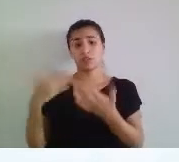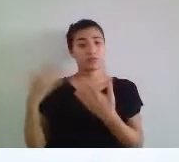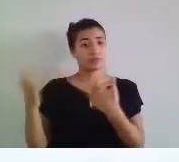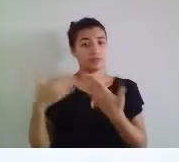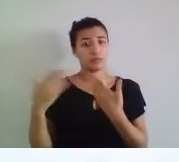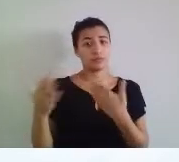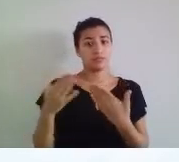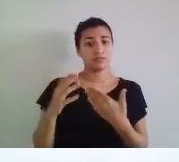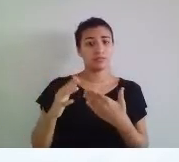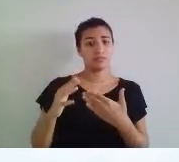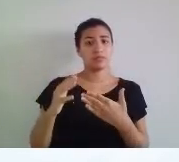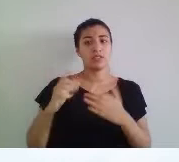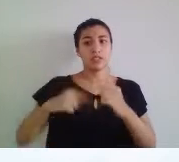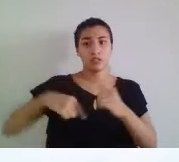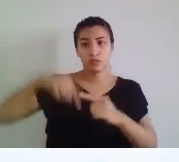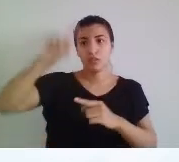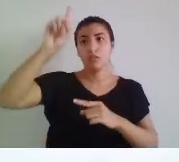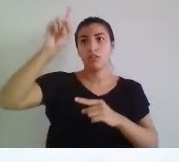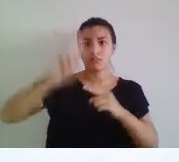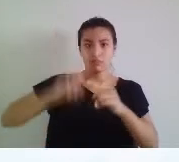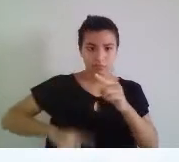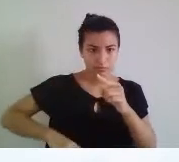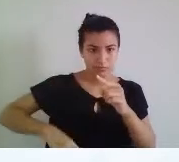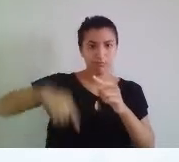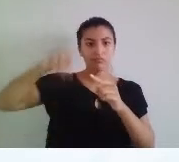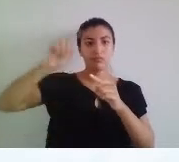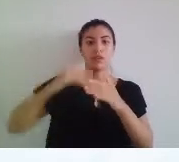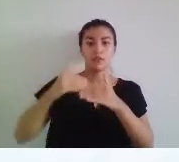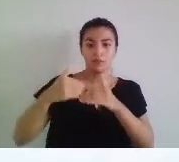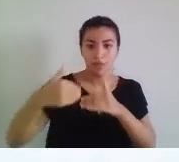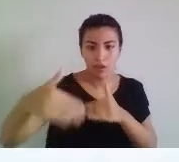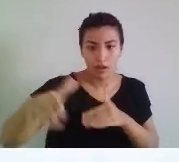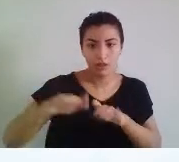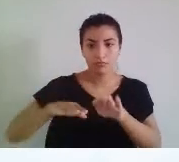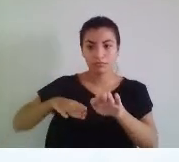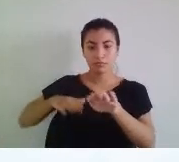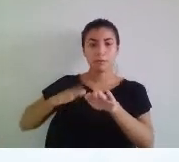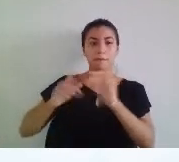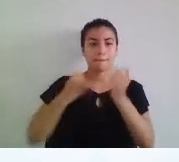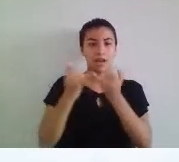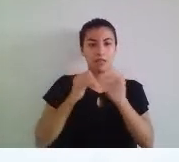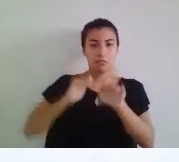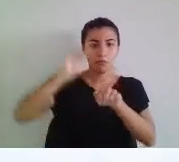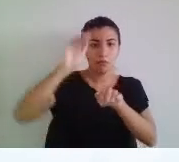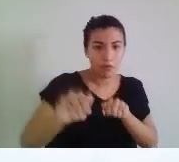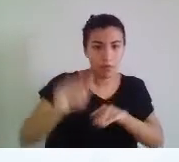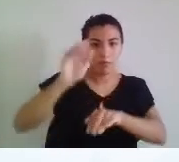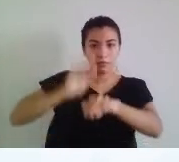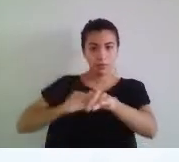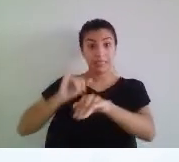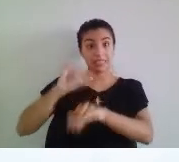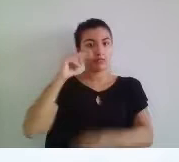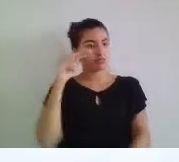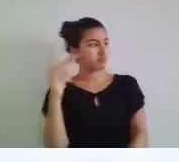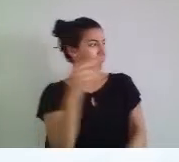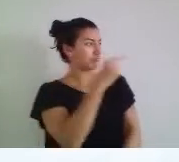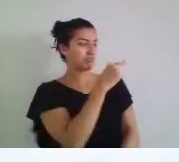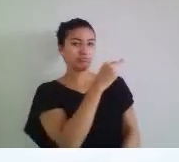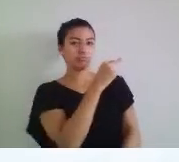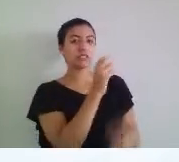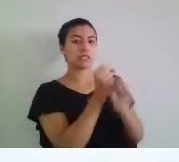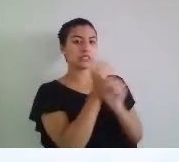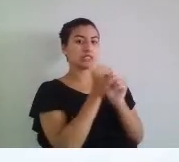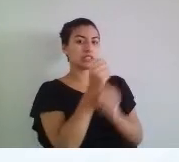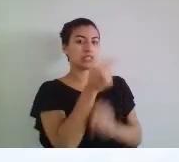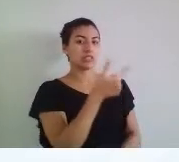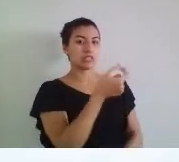a gente sobe e desce, a gente avança e retrocede, avança e retrocede. Então, se a gente olha para trás, né, ao longo desses últimos